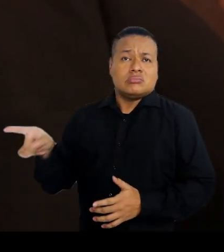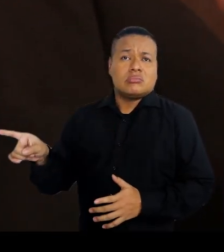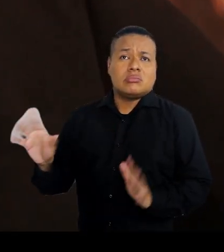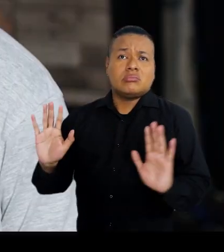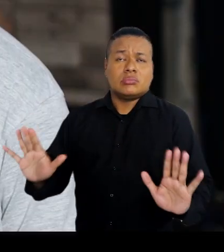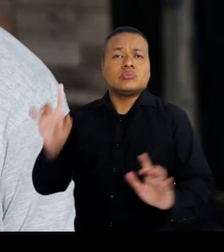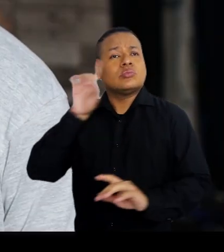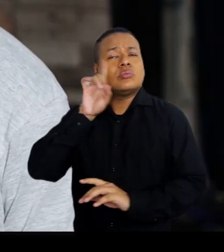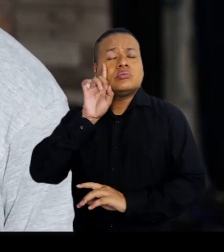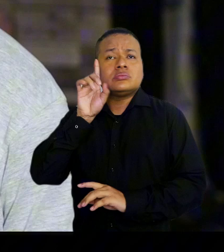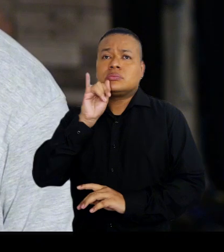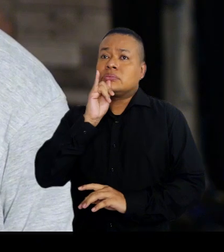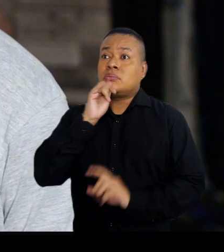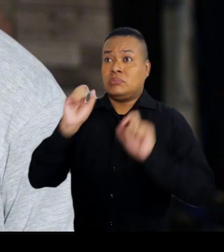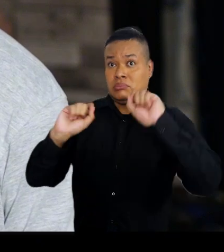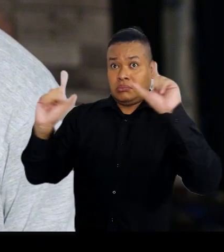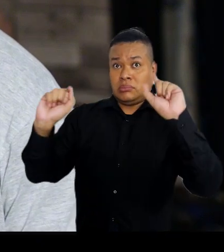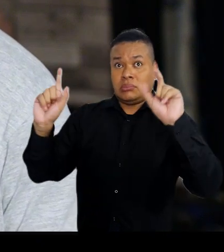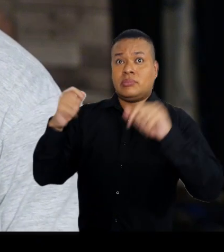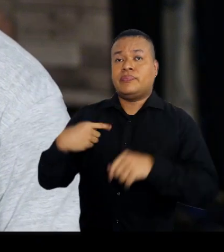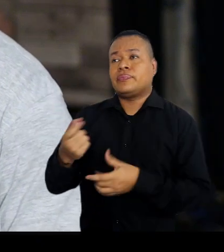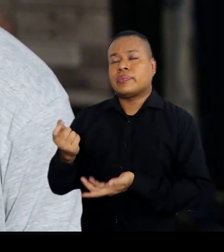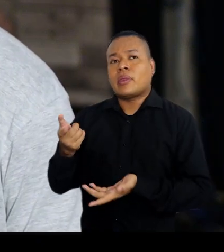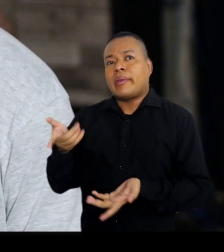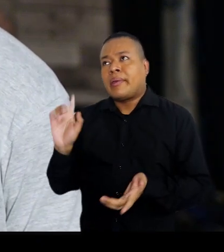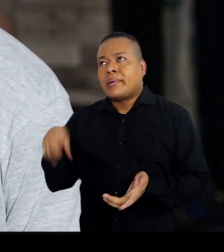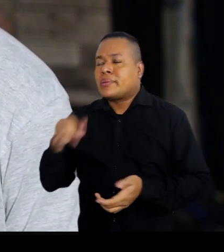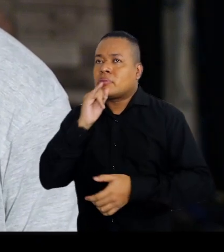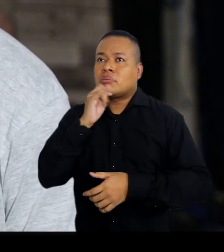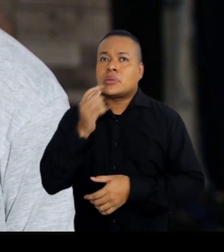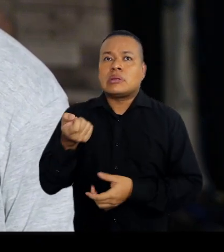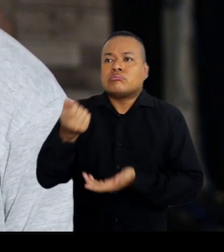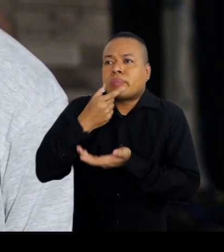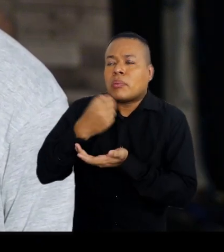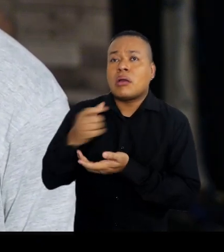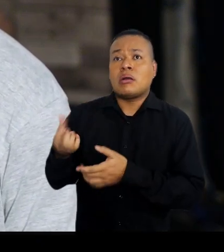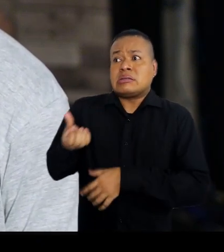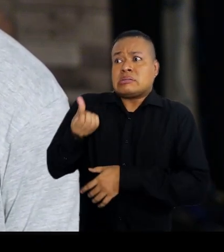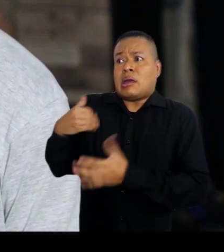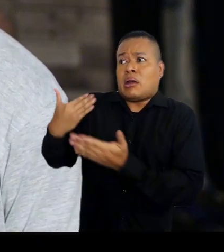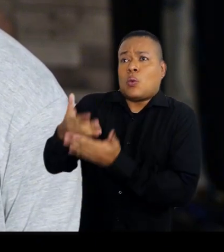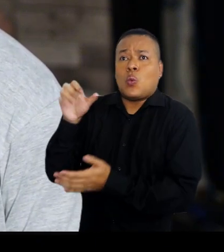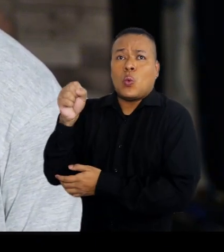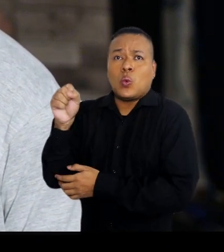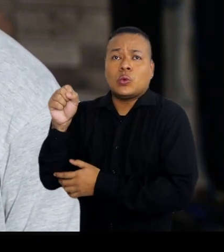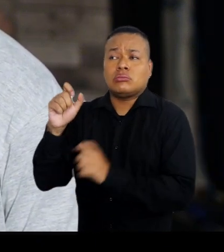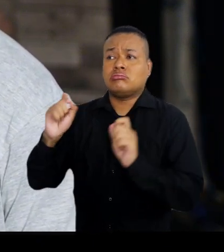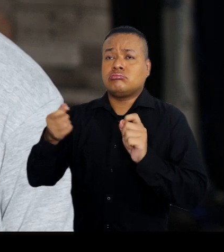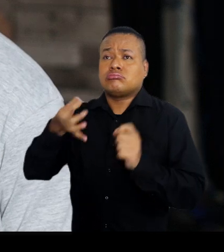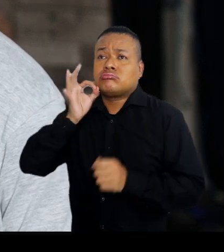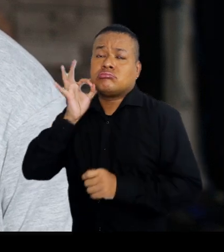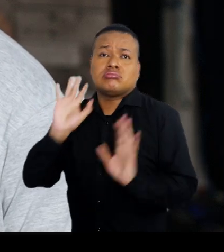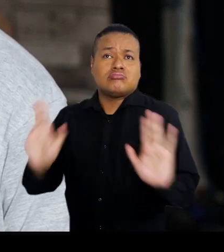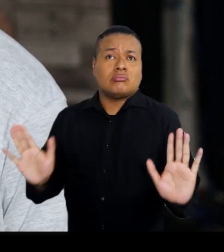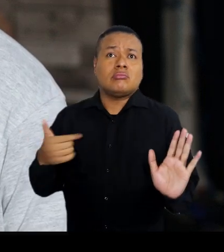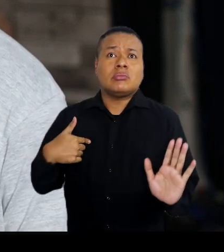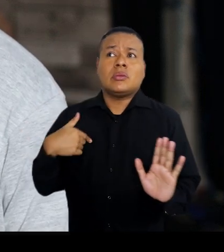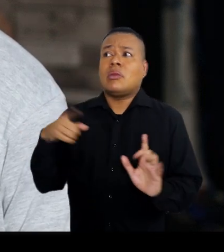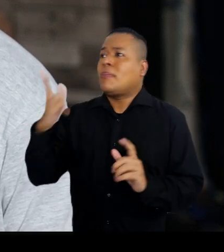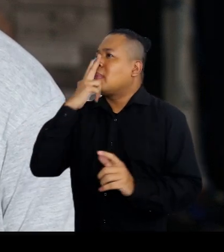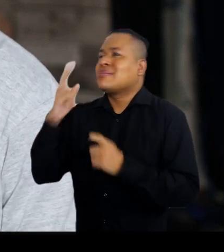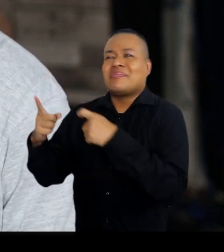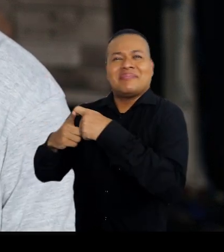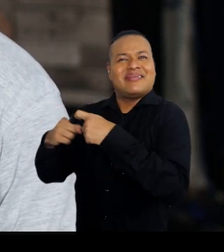saúde dele, né? Todos os dias, pela manhã, ele tomava de 6 a 8 vitaminas naturais no café da manhã. Então, ele era o